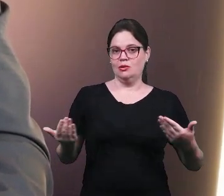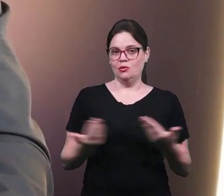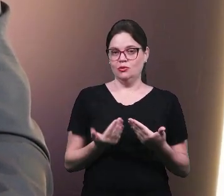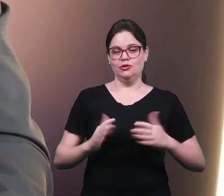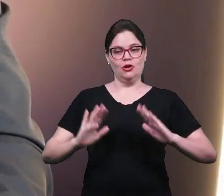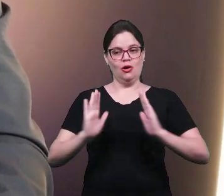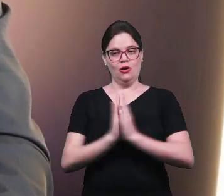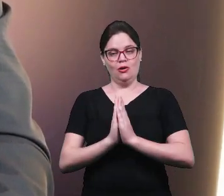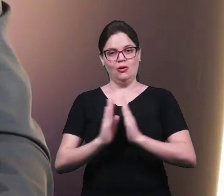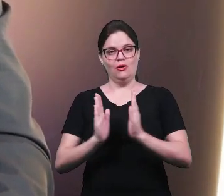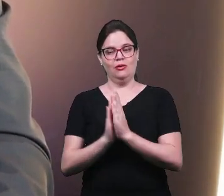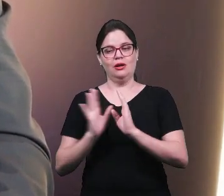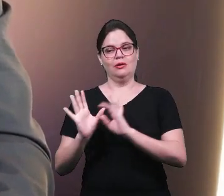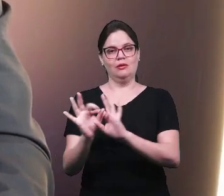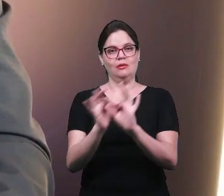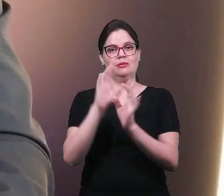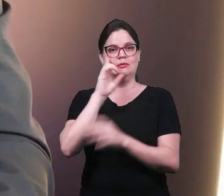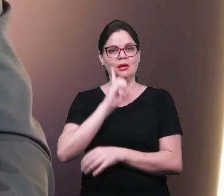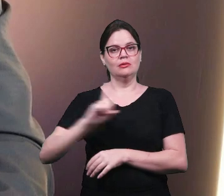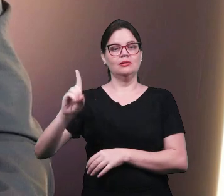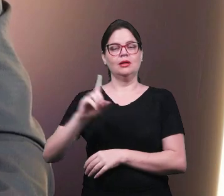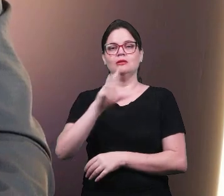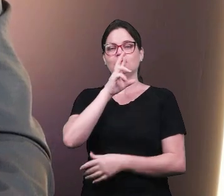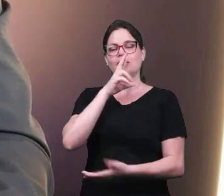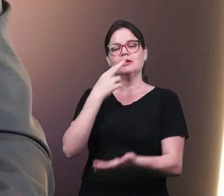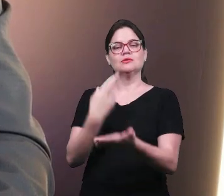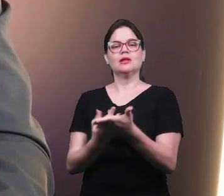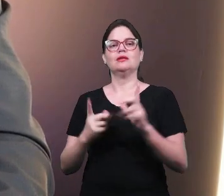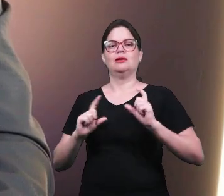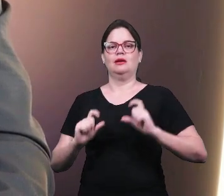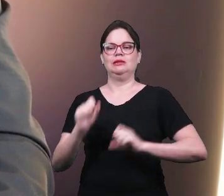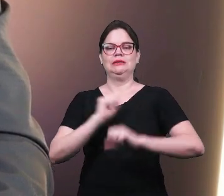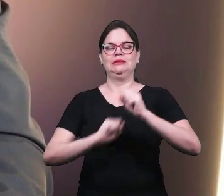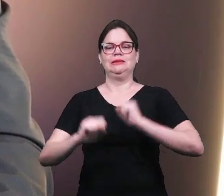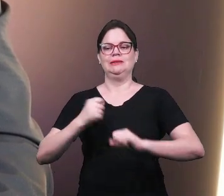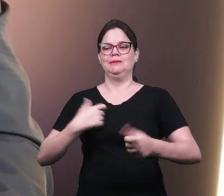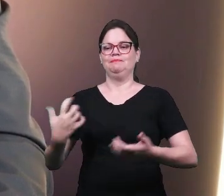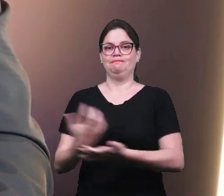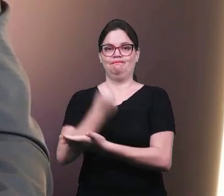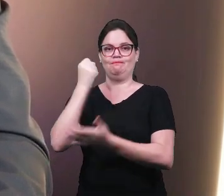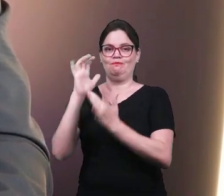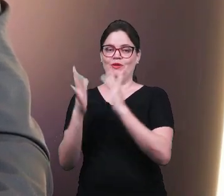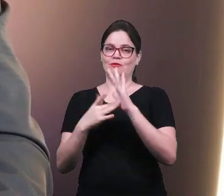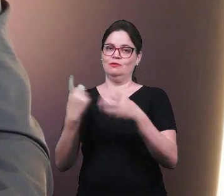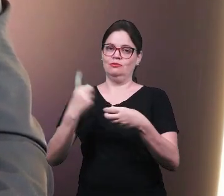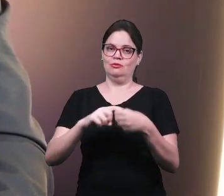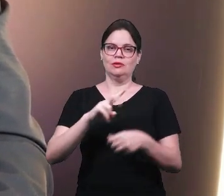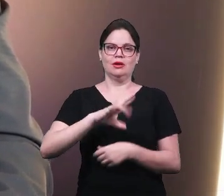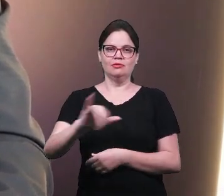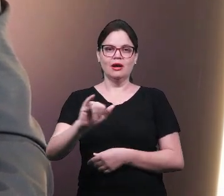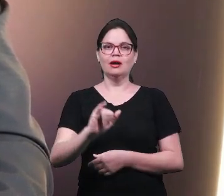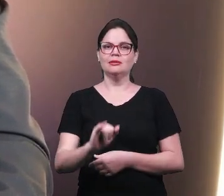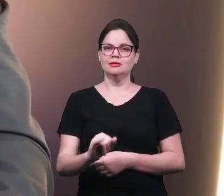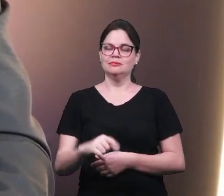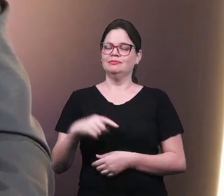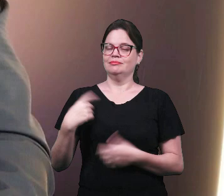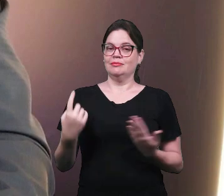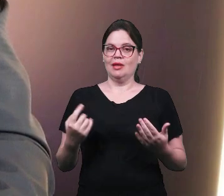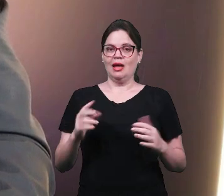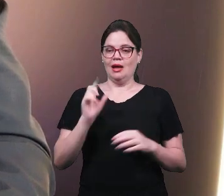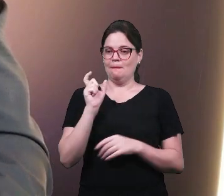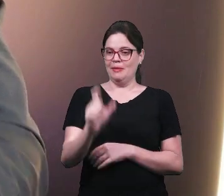hoje, né? Sim. Que é a grande volta de Jesus, é a volta de Jesus, para que a igreja também seja tomada, né? A